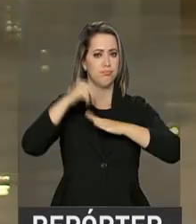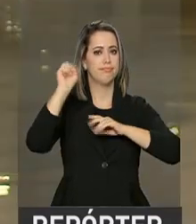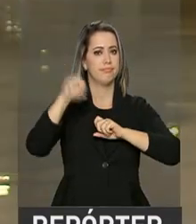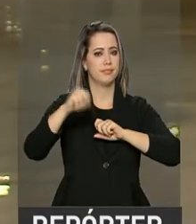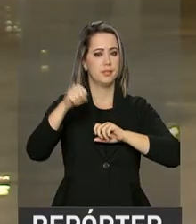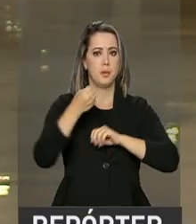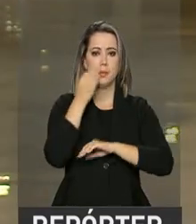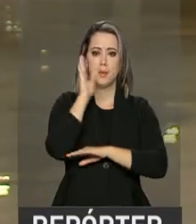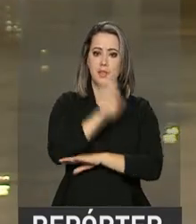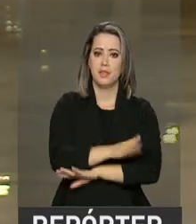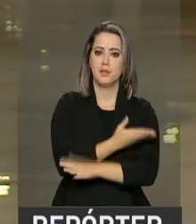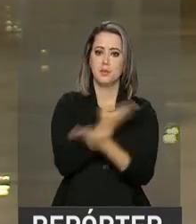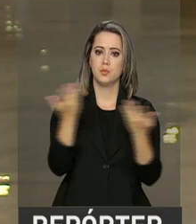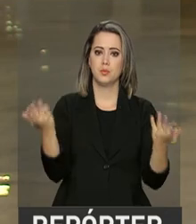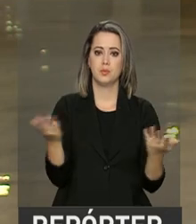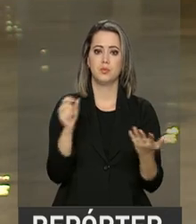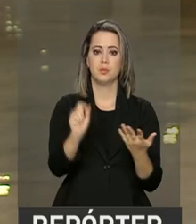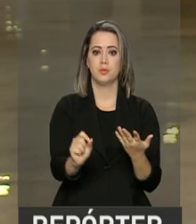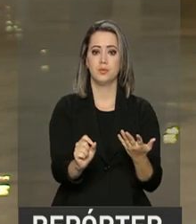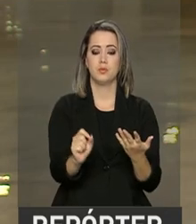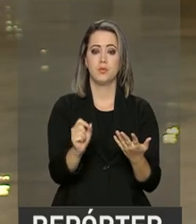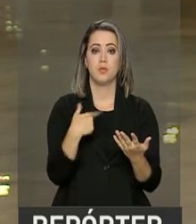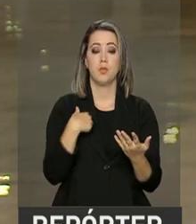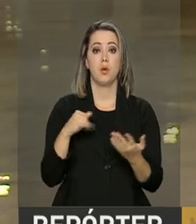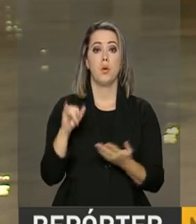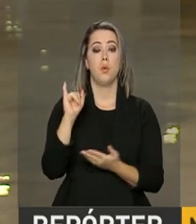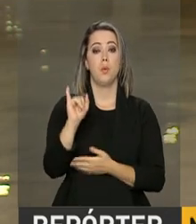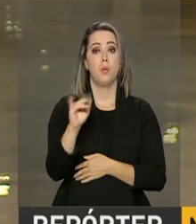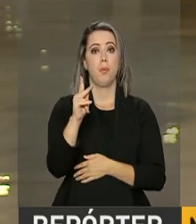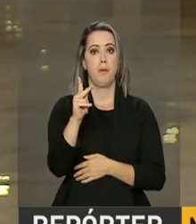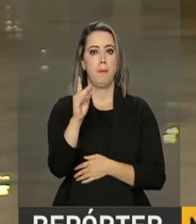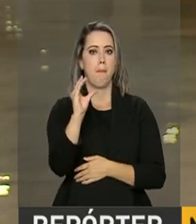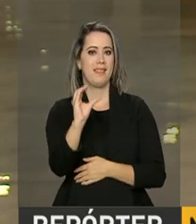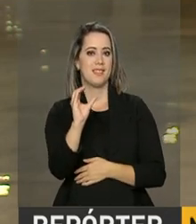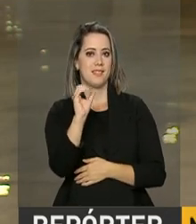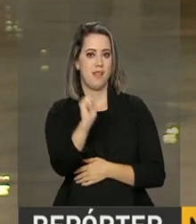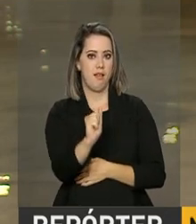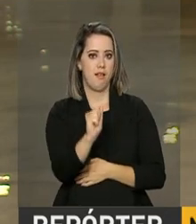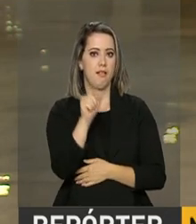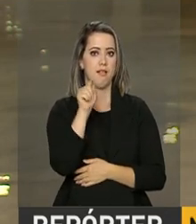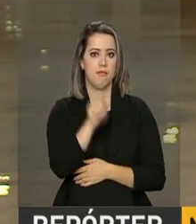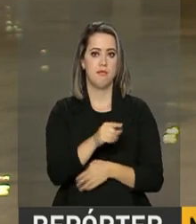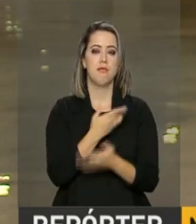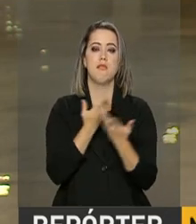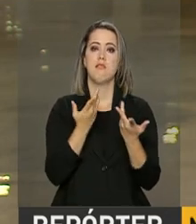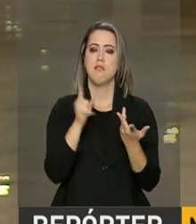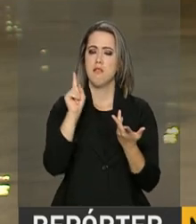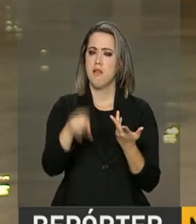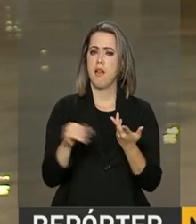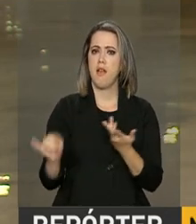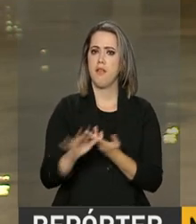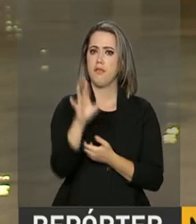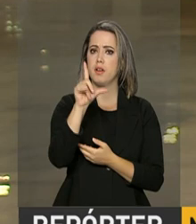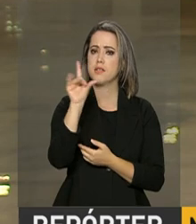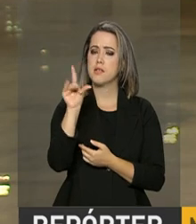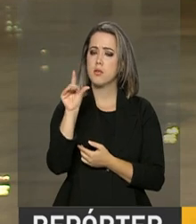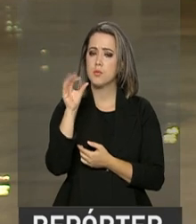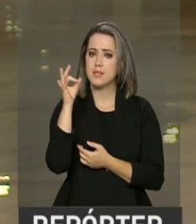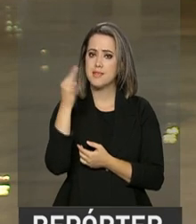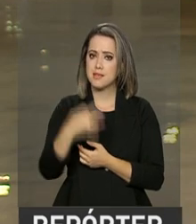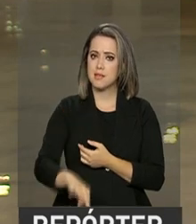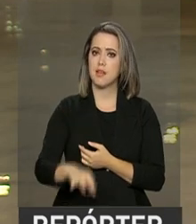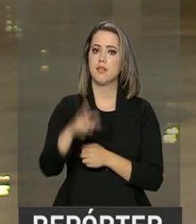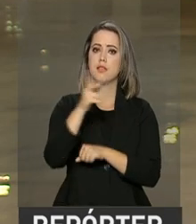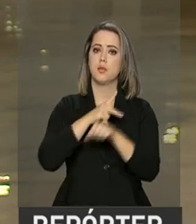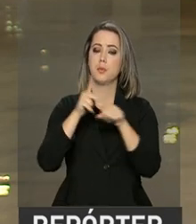Boa tarde para você, Roberto, e boa tarde a todos. O Índice de Preços ao Consumidor Amplo, o IPCA, é a inflação oficial do